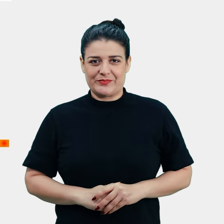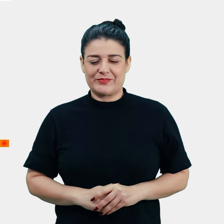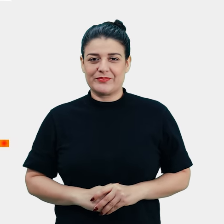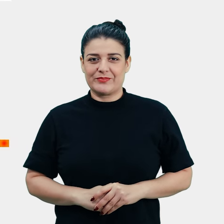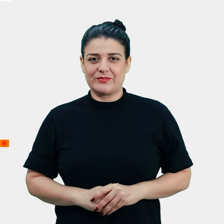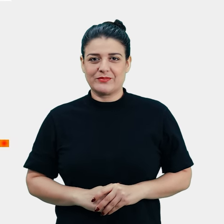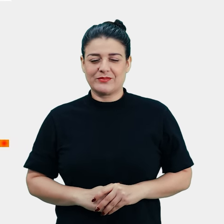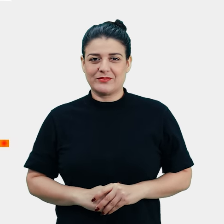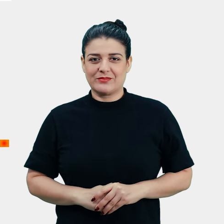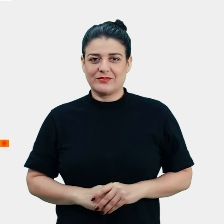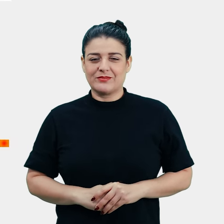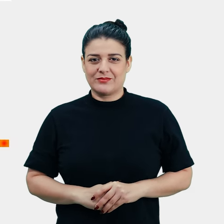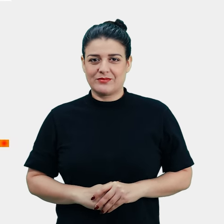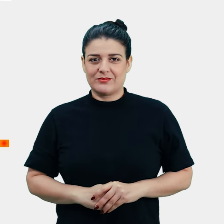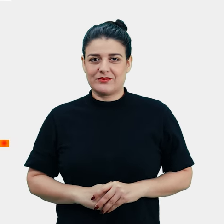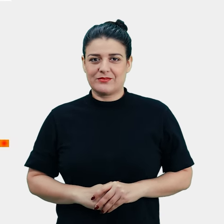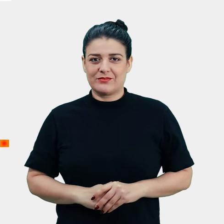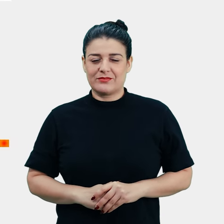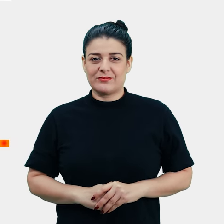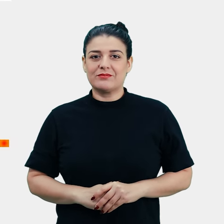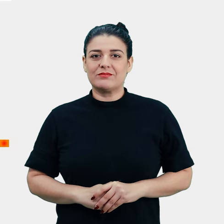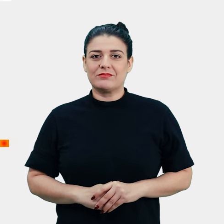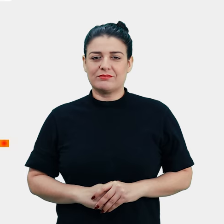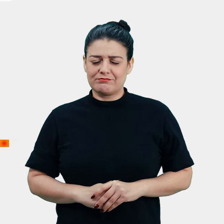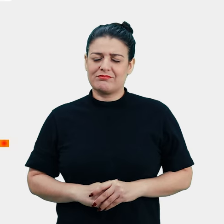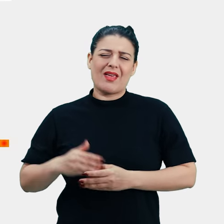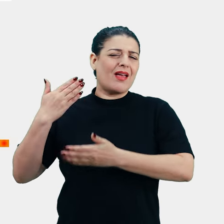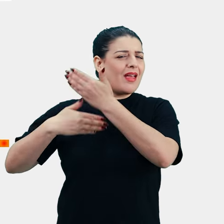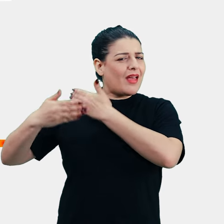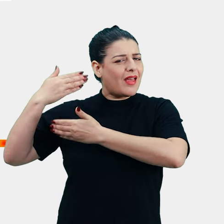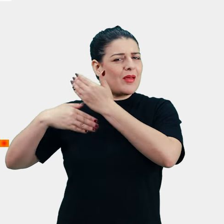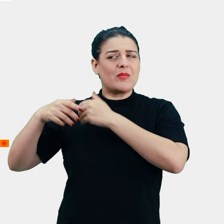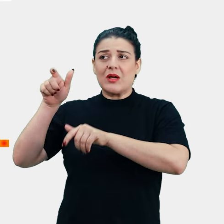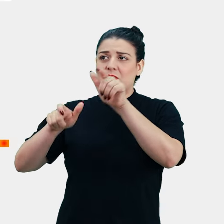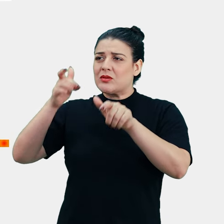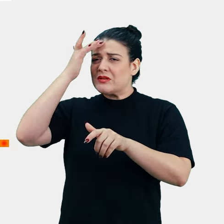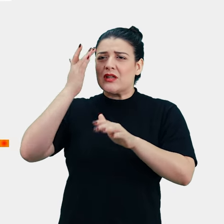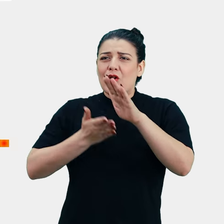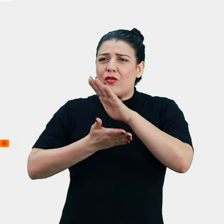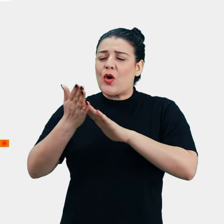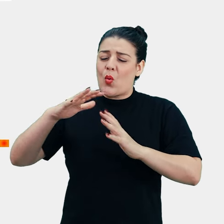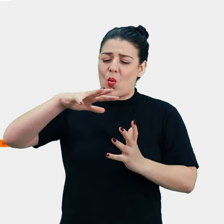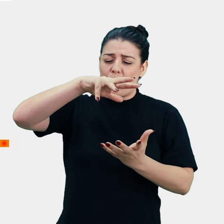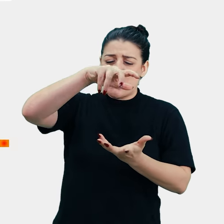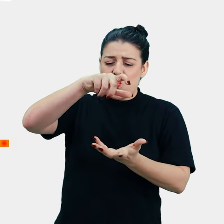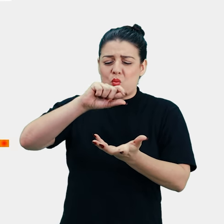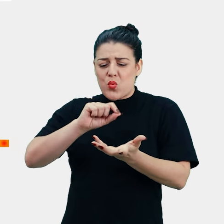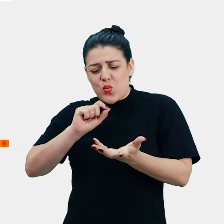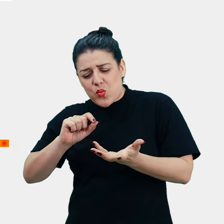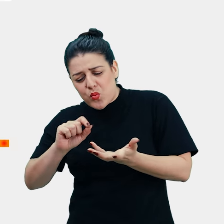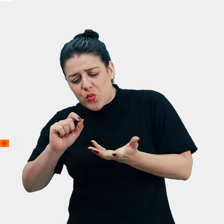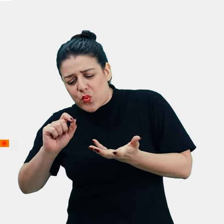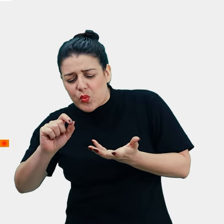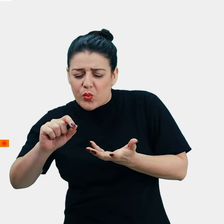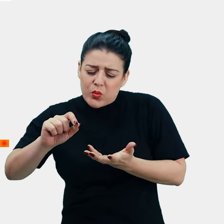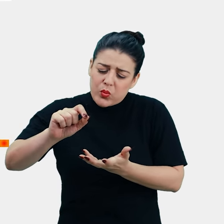E relatos dizem, pessoal, que naquela época pessoas viajavam o mundo, diferentes